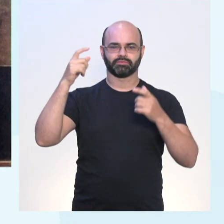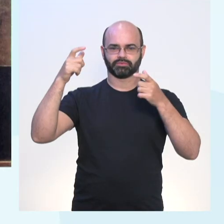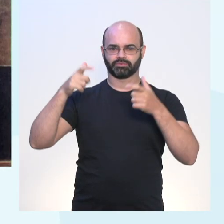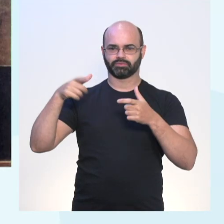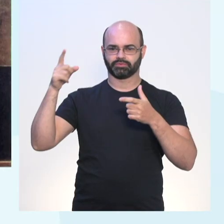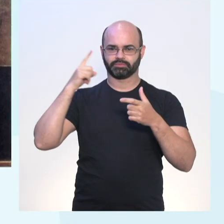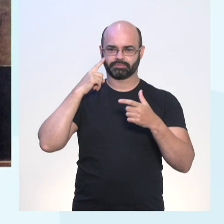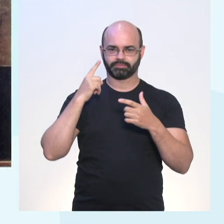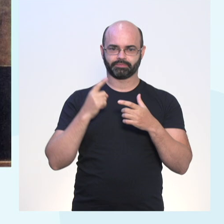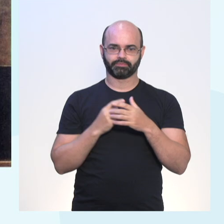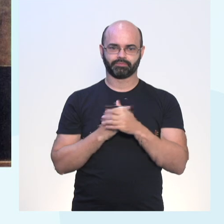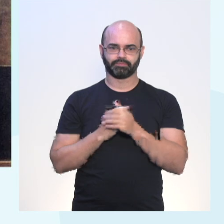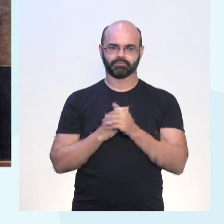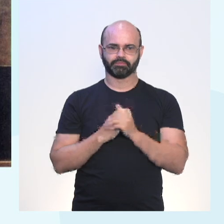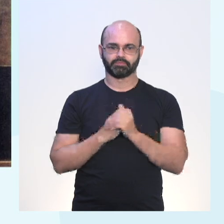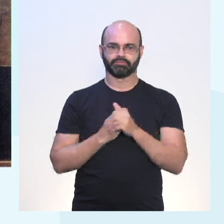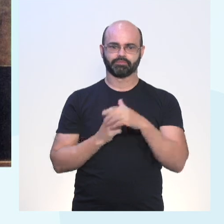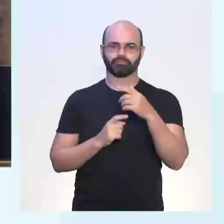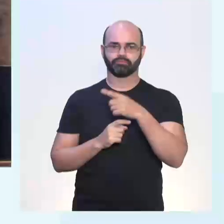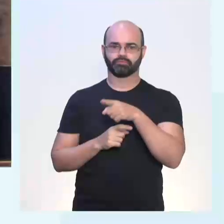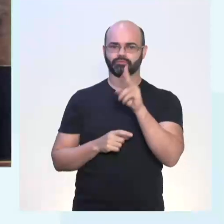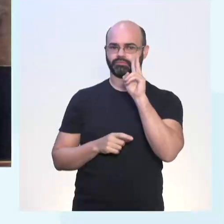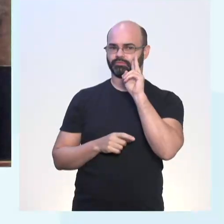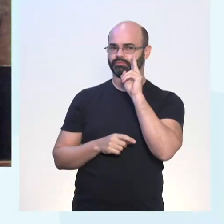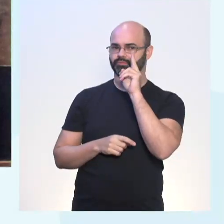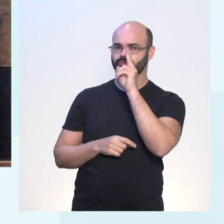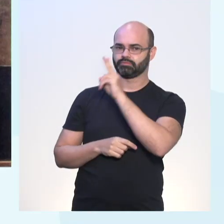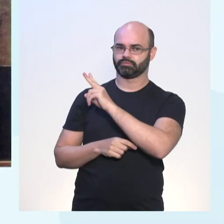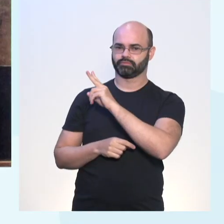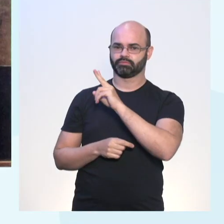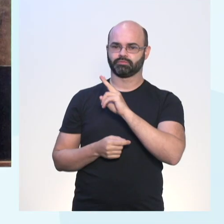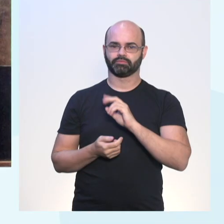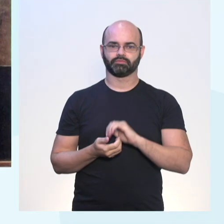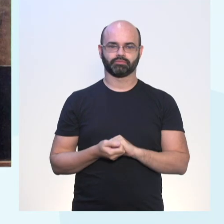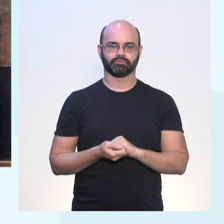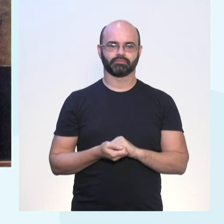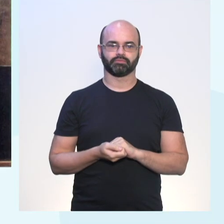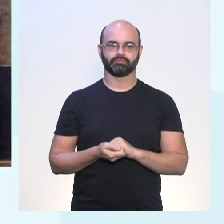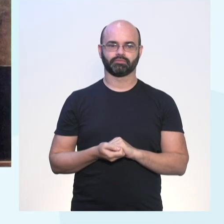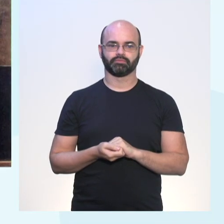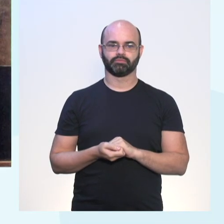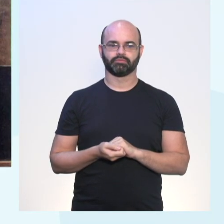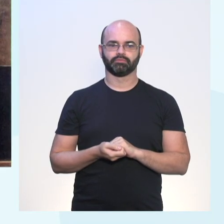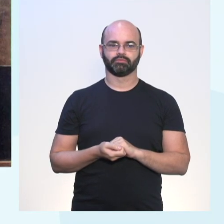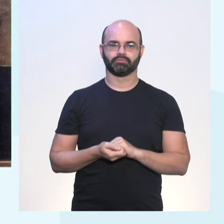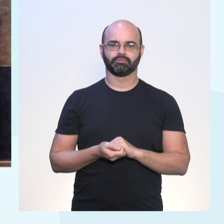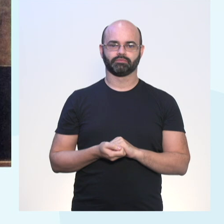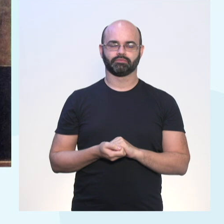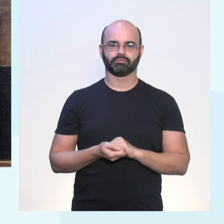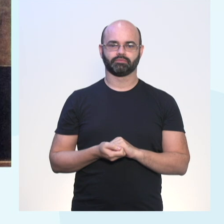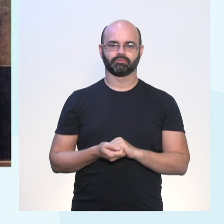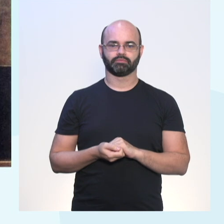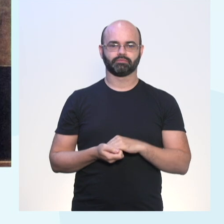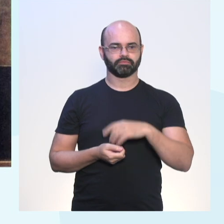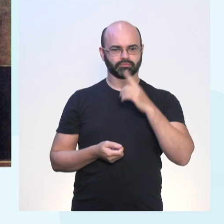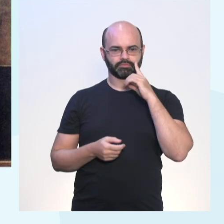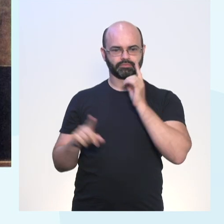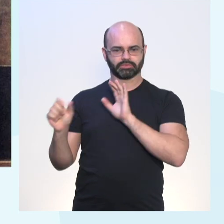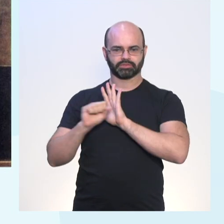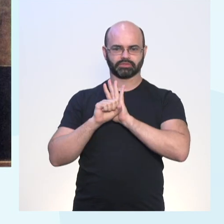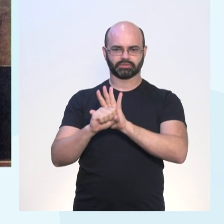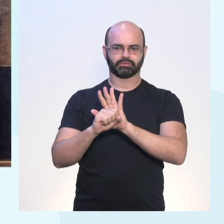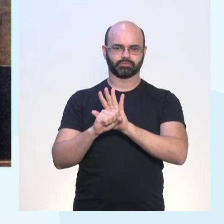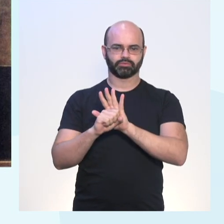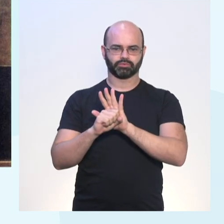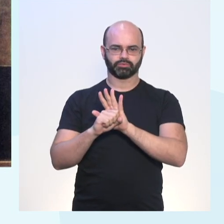Chardin. Então, ele traz para a gente vários instrumentos que eram tidos como símbolos